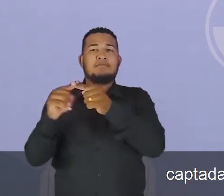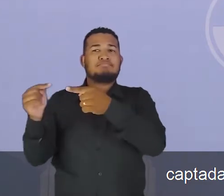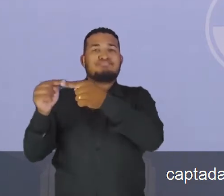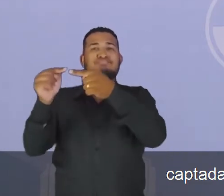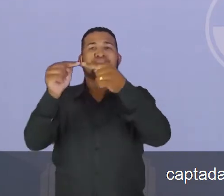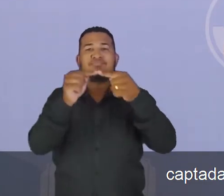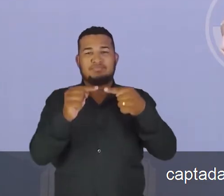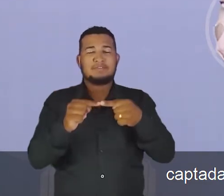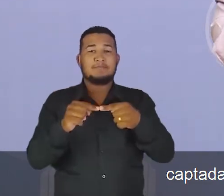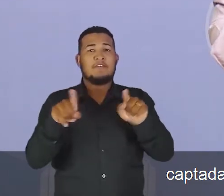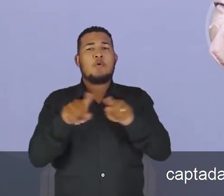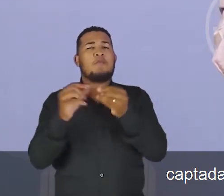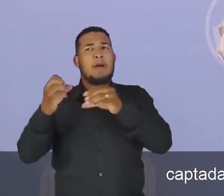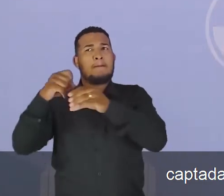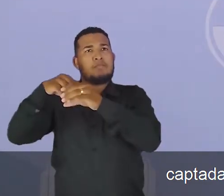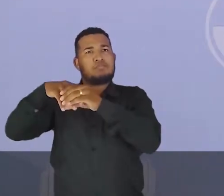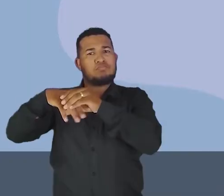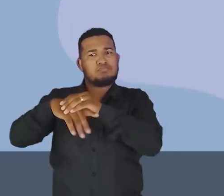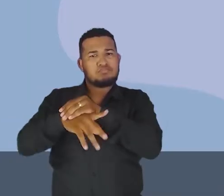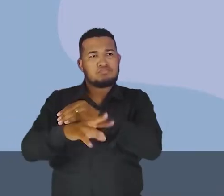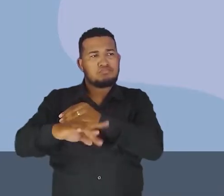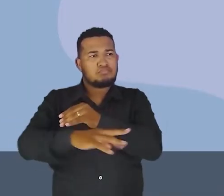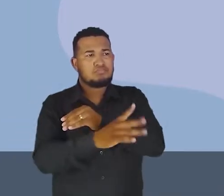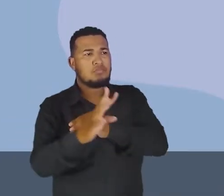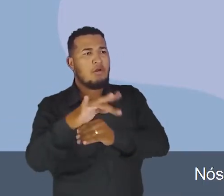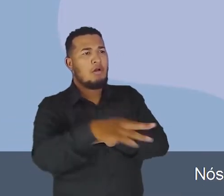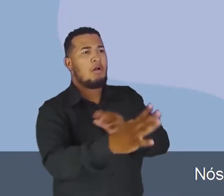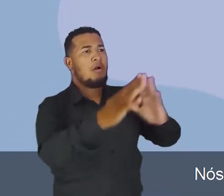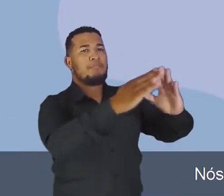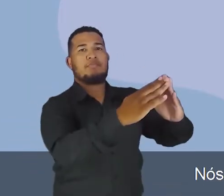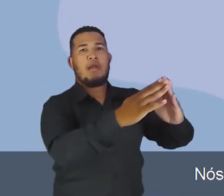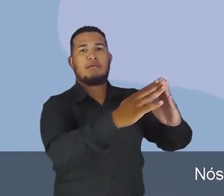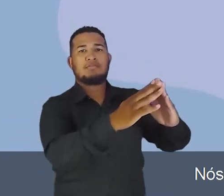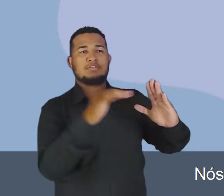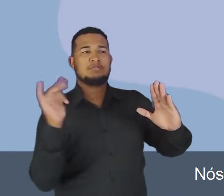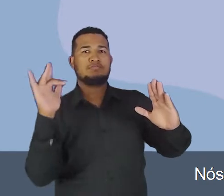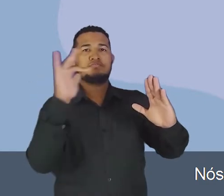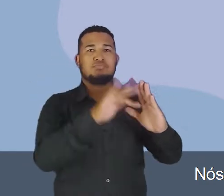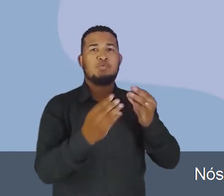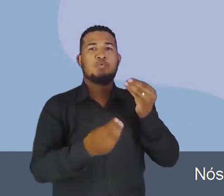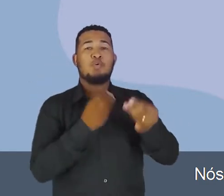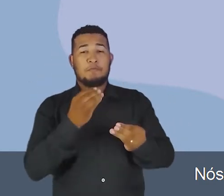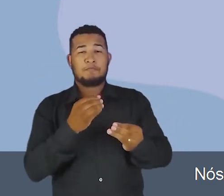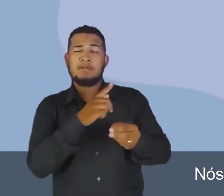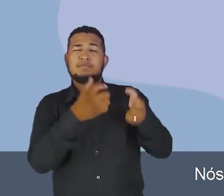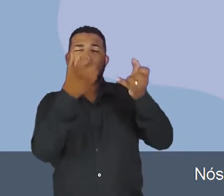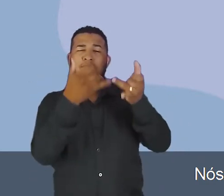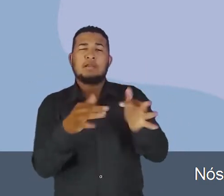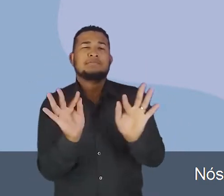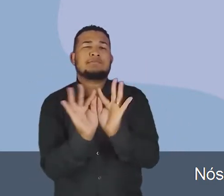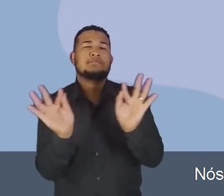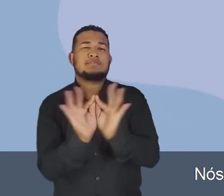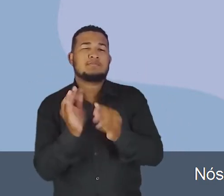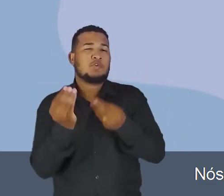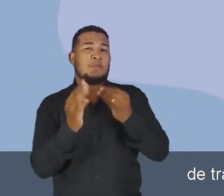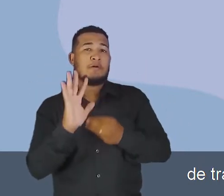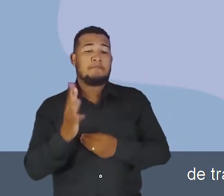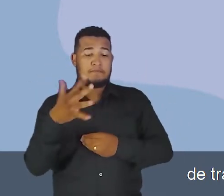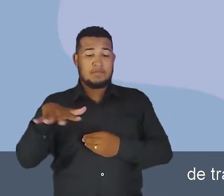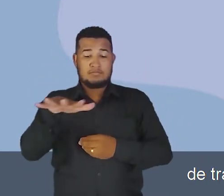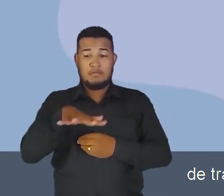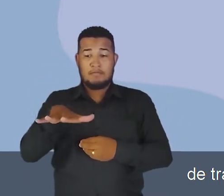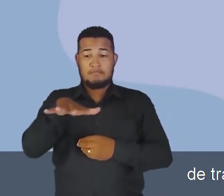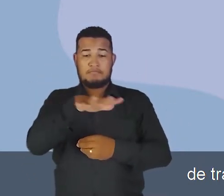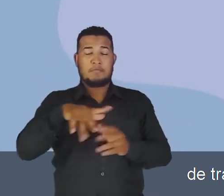sua casa, beleza? Então observe na nossa imagem aqui, nós temos, simplificando, como que funciona uma estação